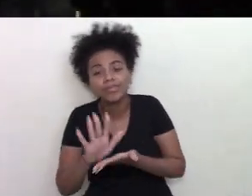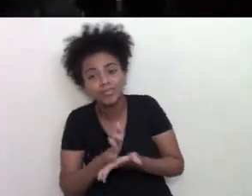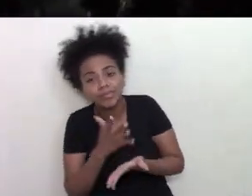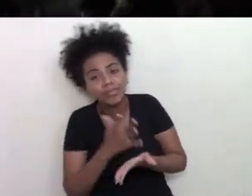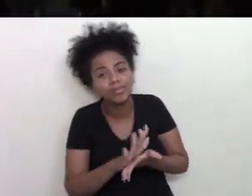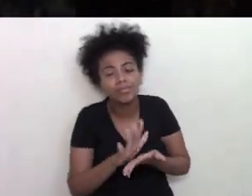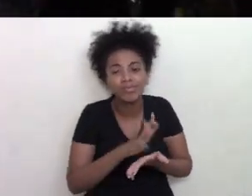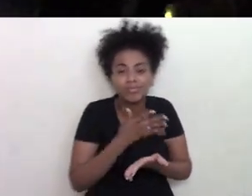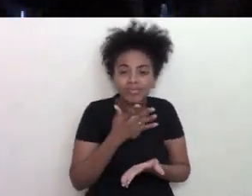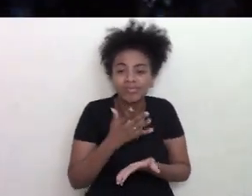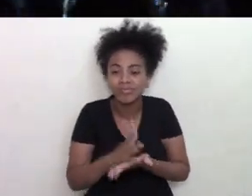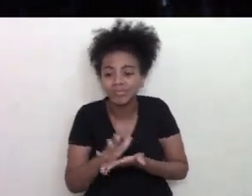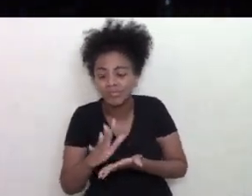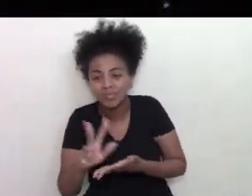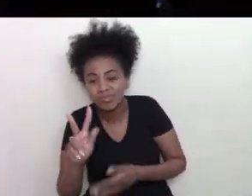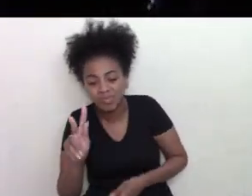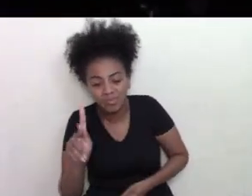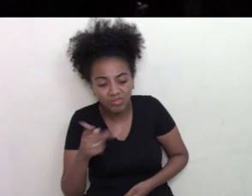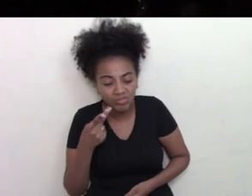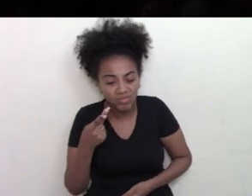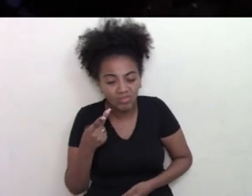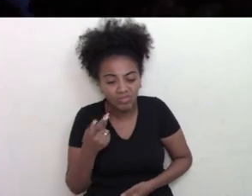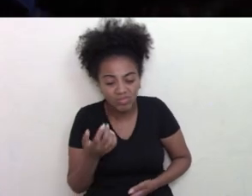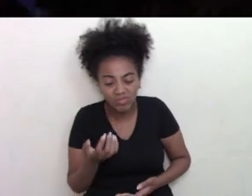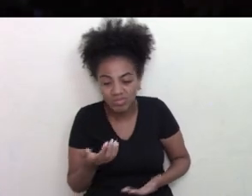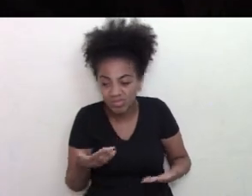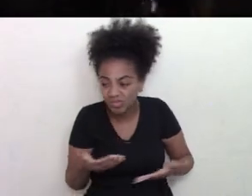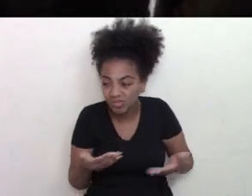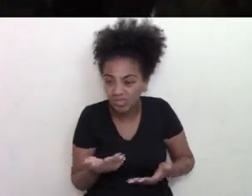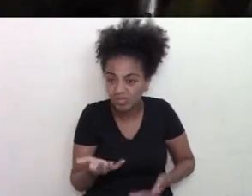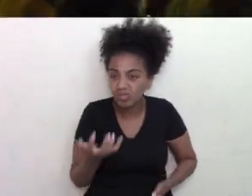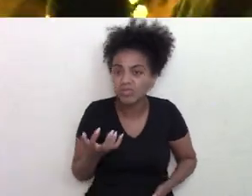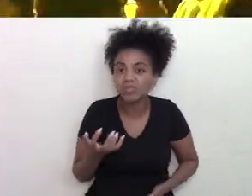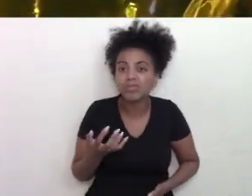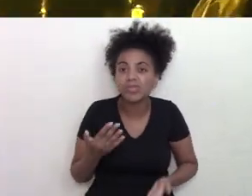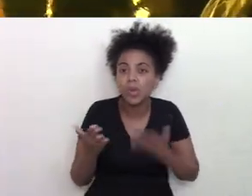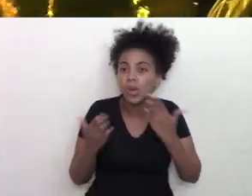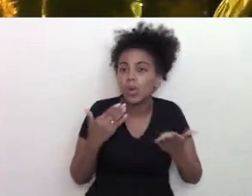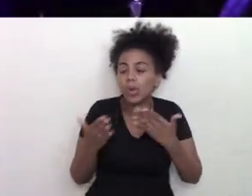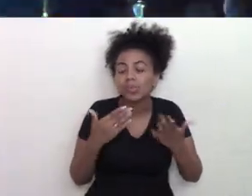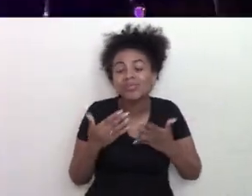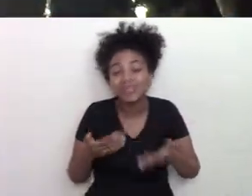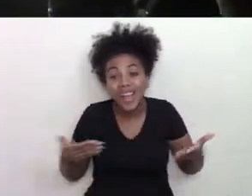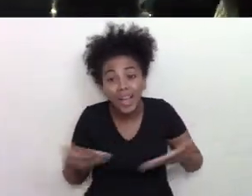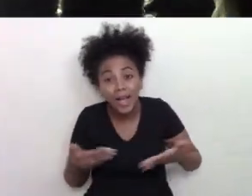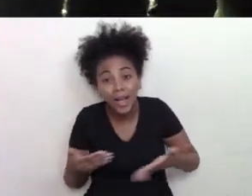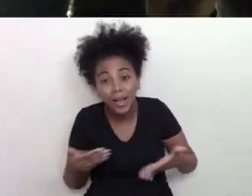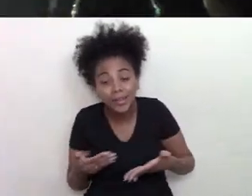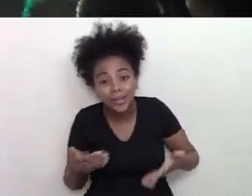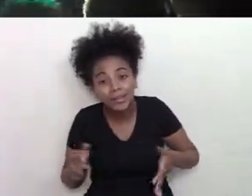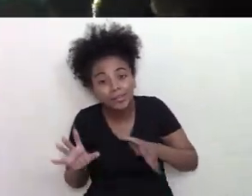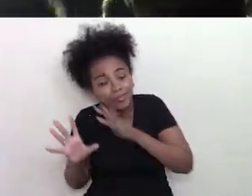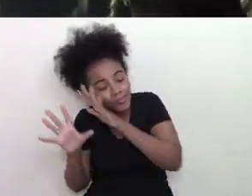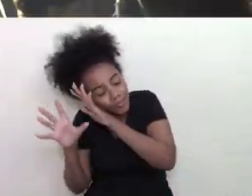vezes. Ela falou que não quer mais conversa. Agora dorme com essa.